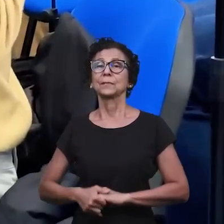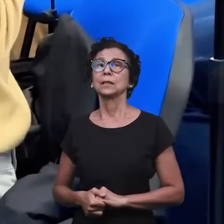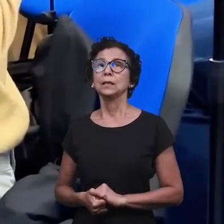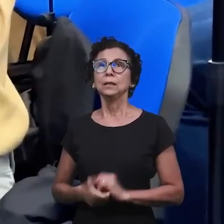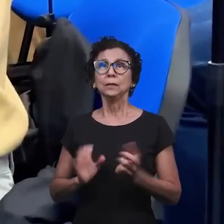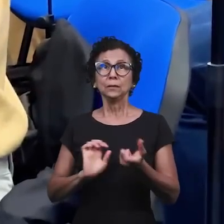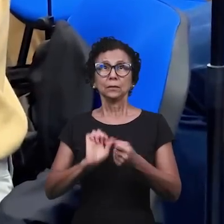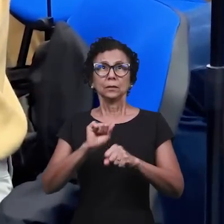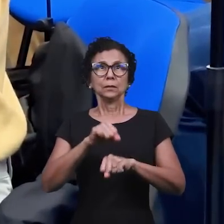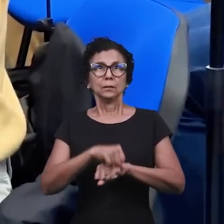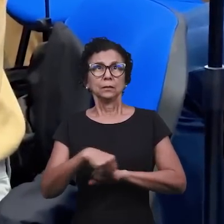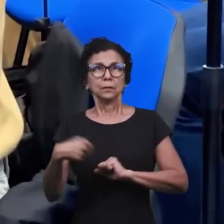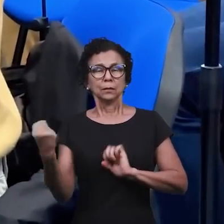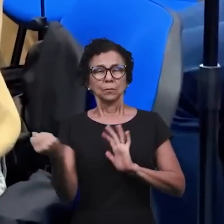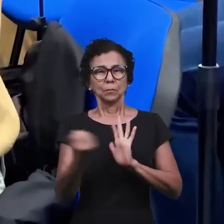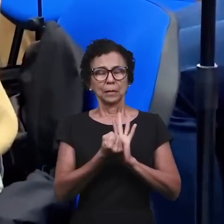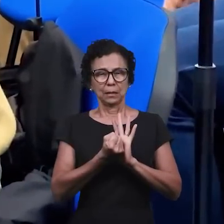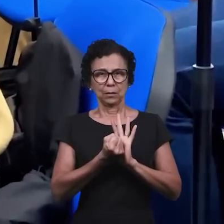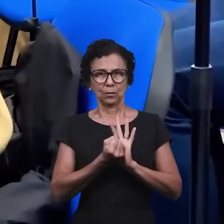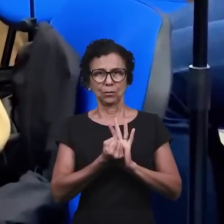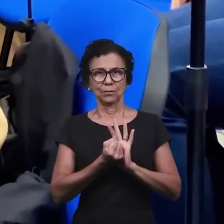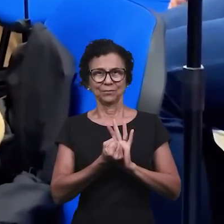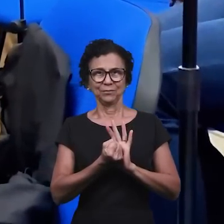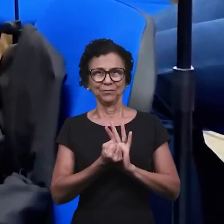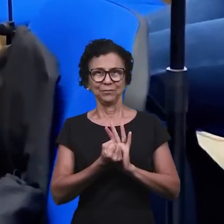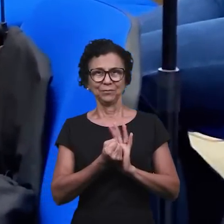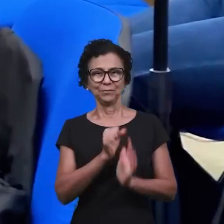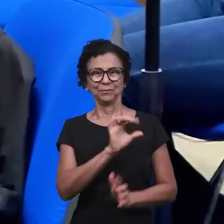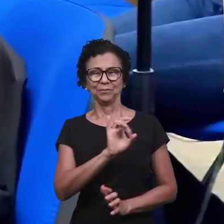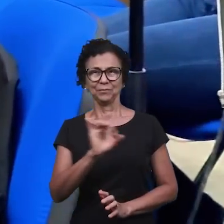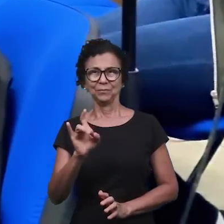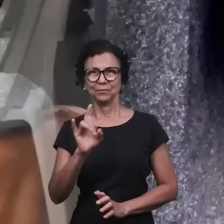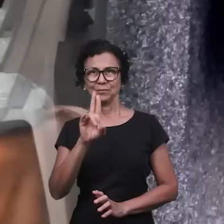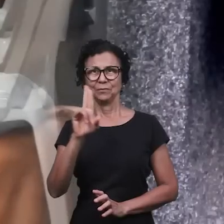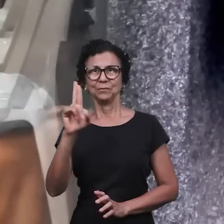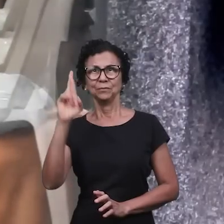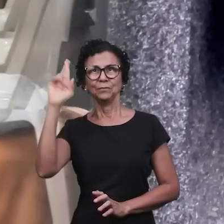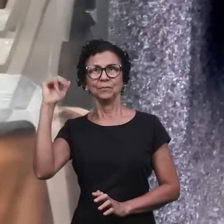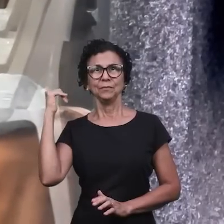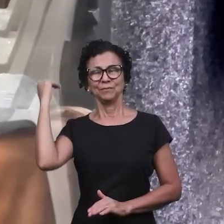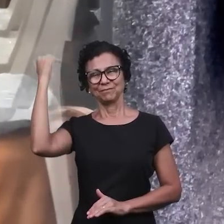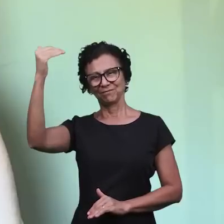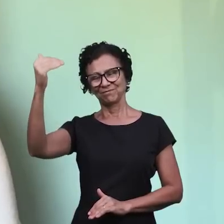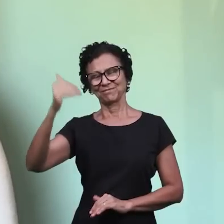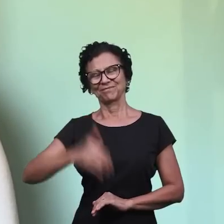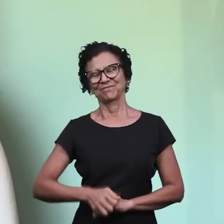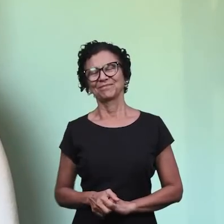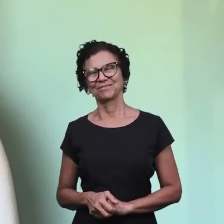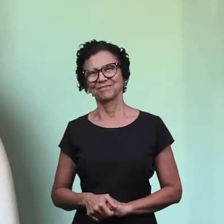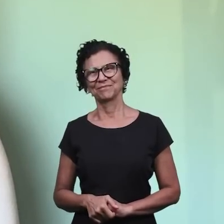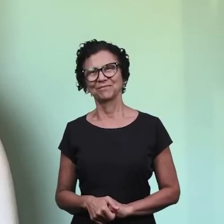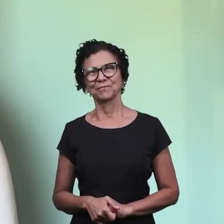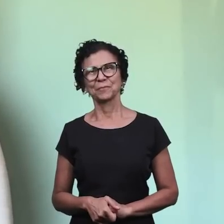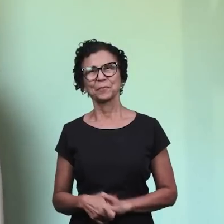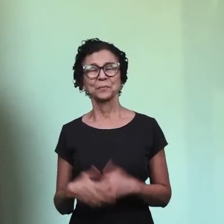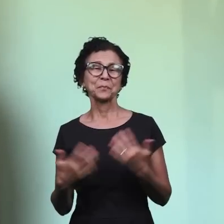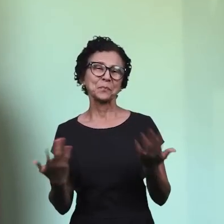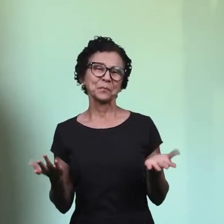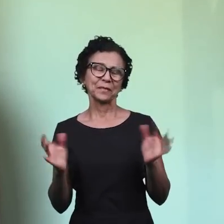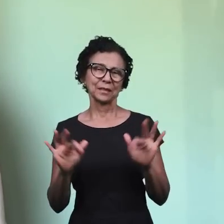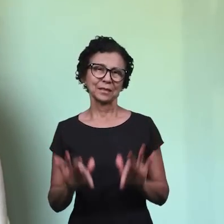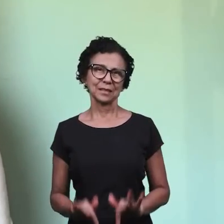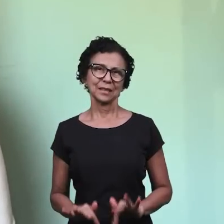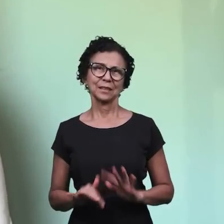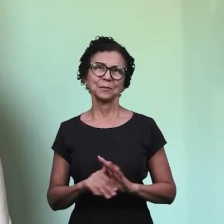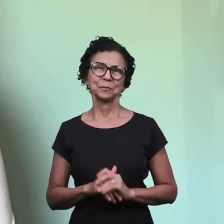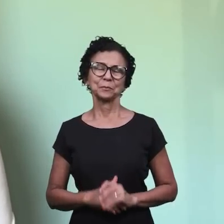fato, este seminário foi um marco para as nossas vidas e o nome do Senhor foi engrandecido. Louvado seja o nome do nosso Deus. E